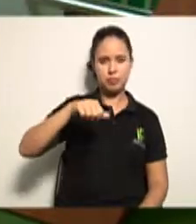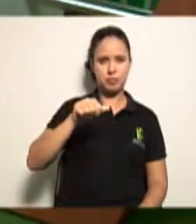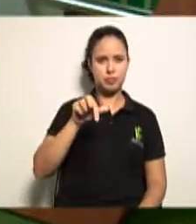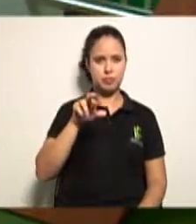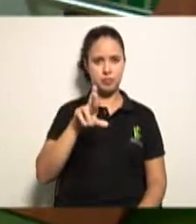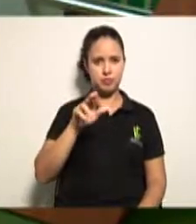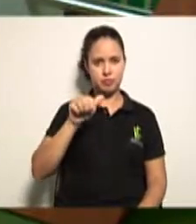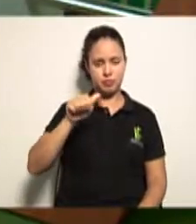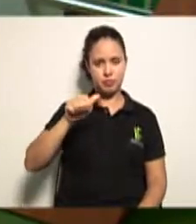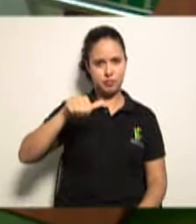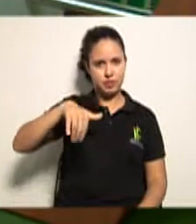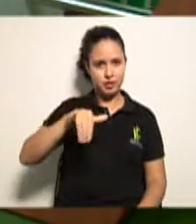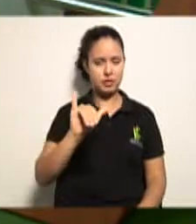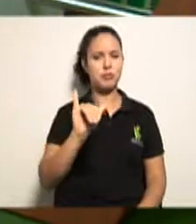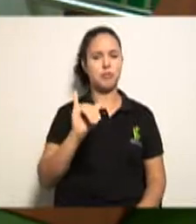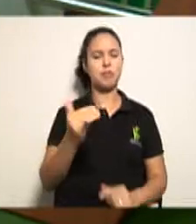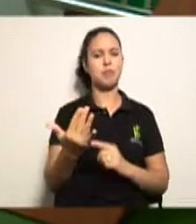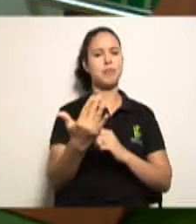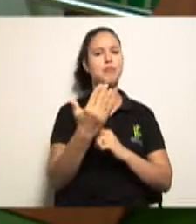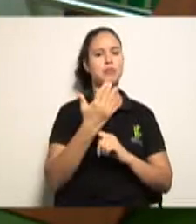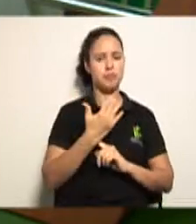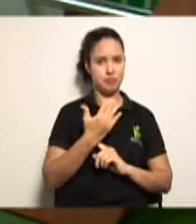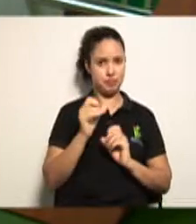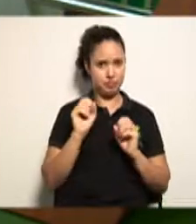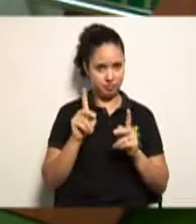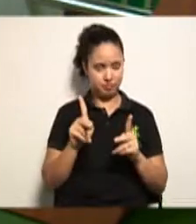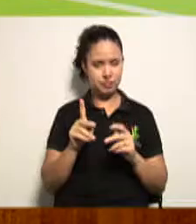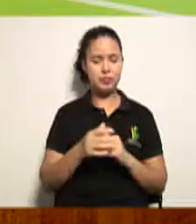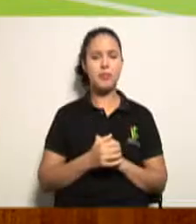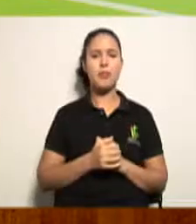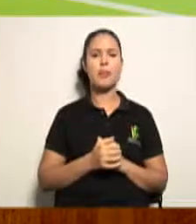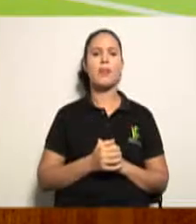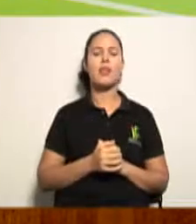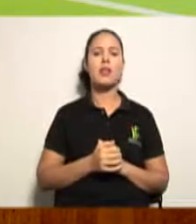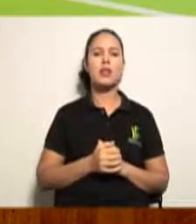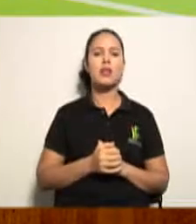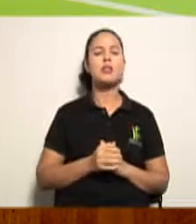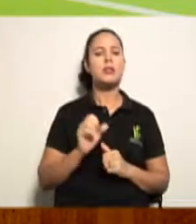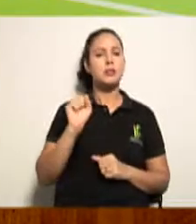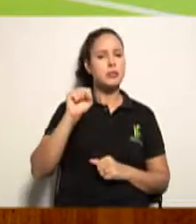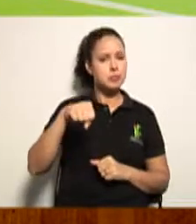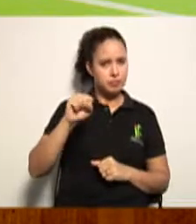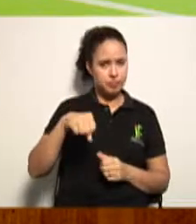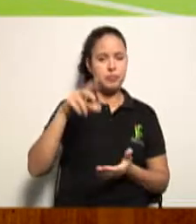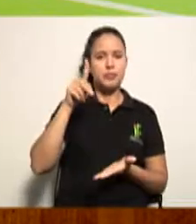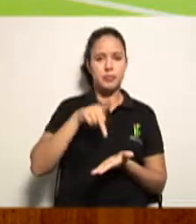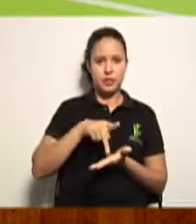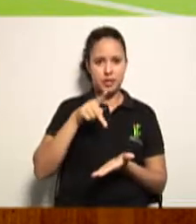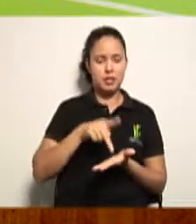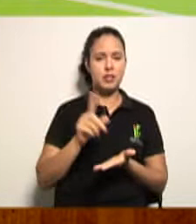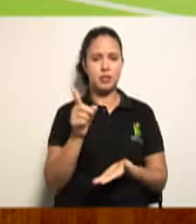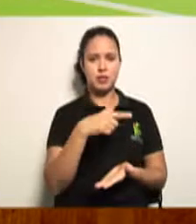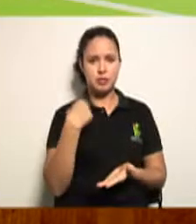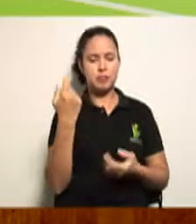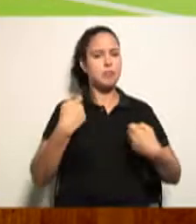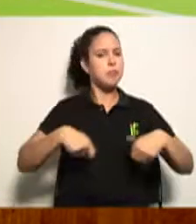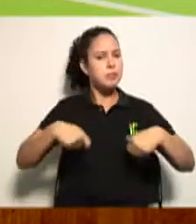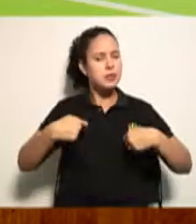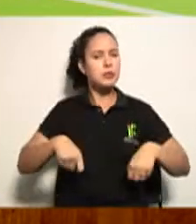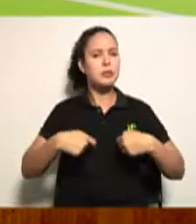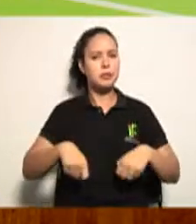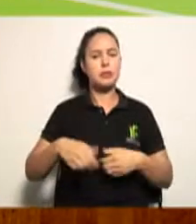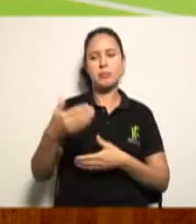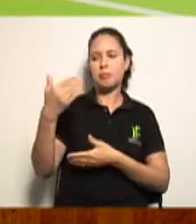colaboração da disciplina para a vida profissional e pessoal. Então, é verdade, a gente precisa fazer esse passeio